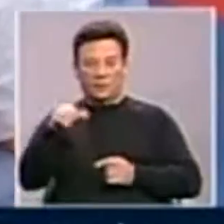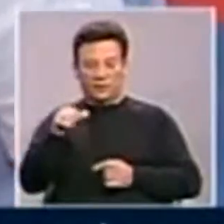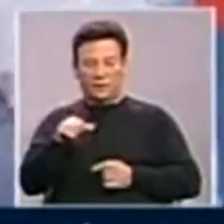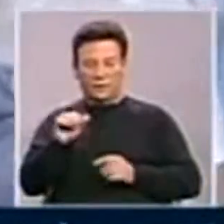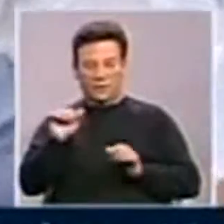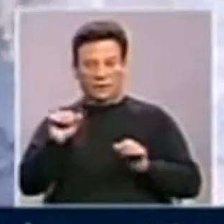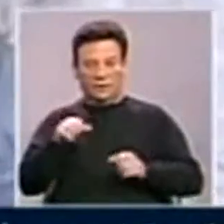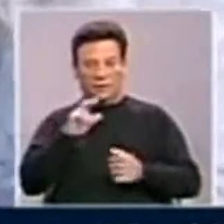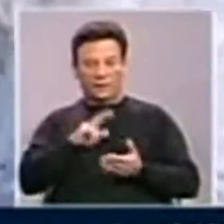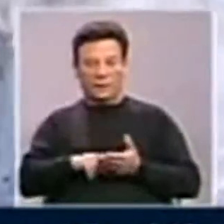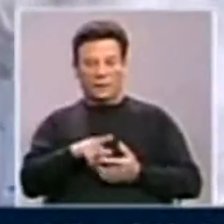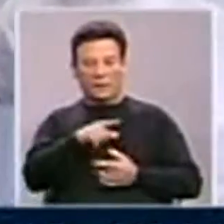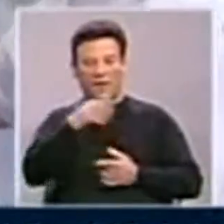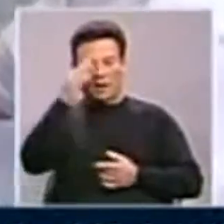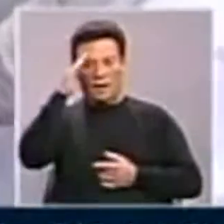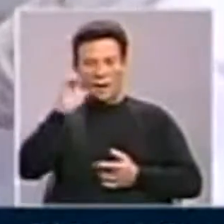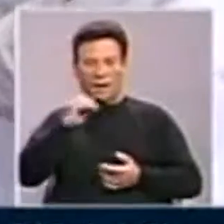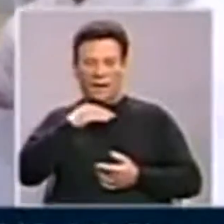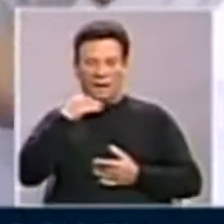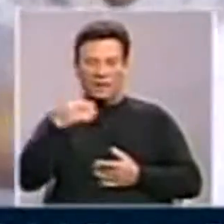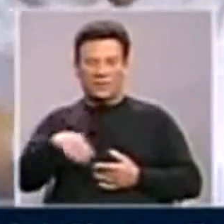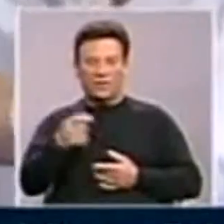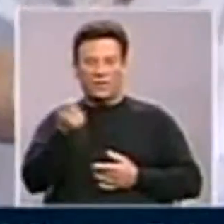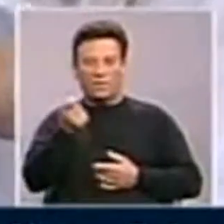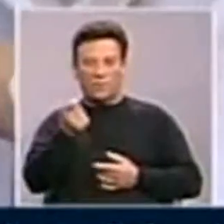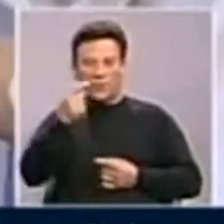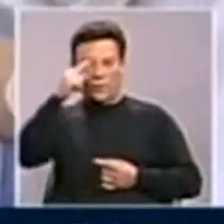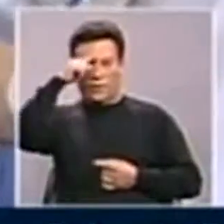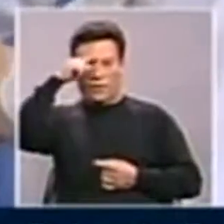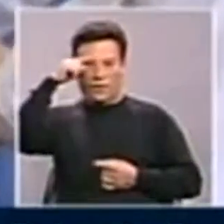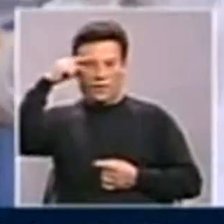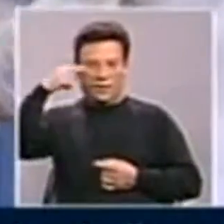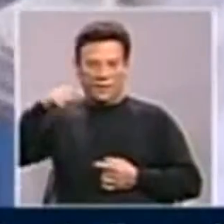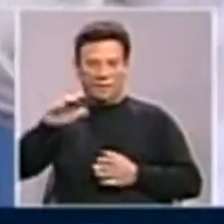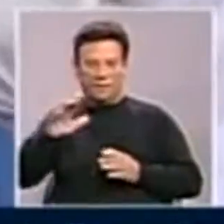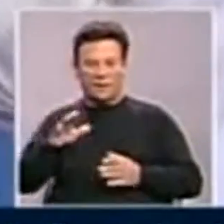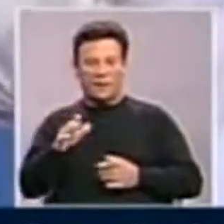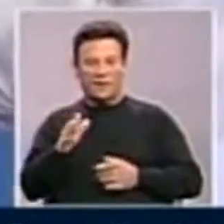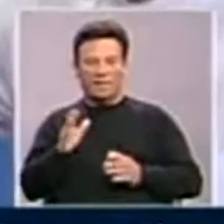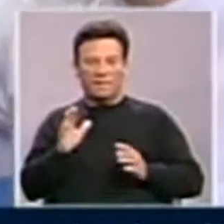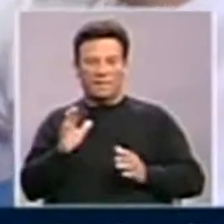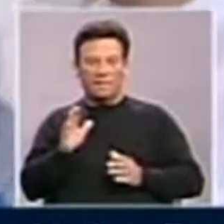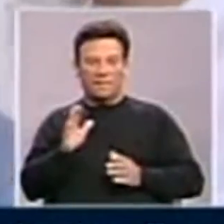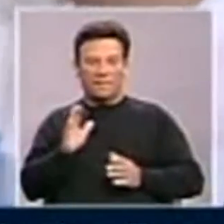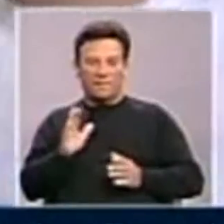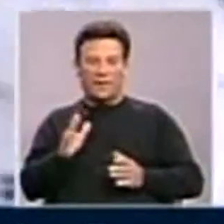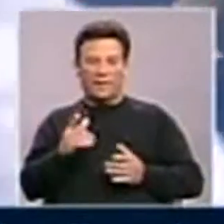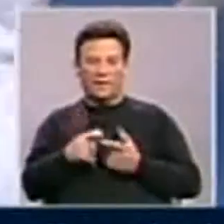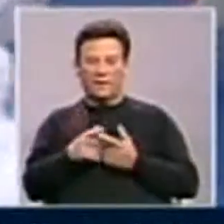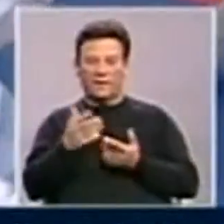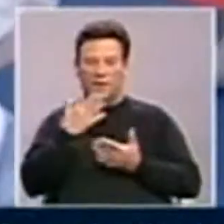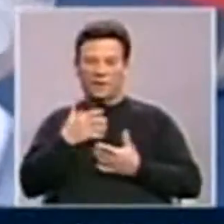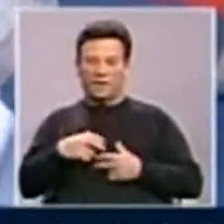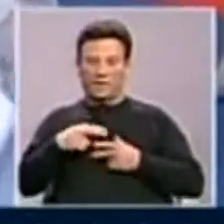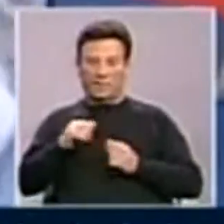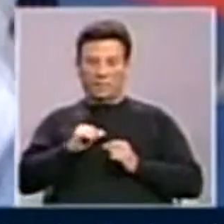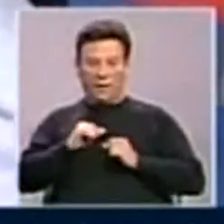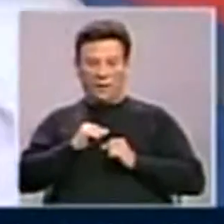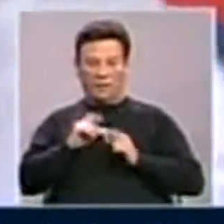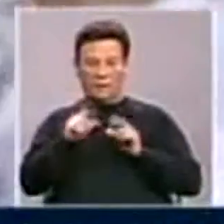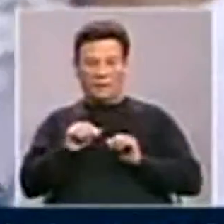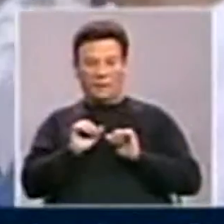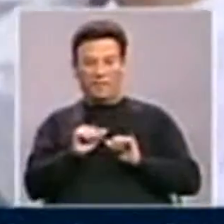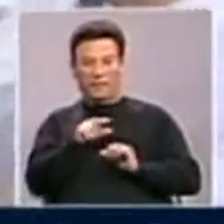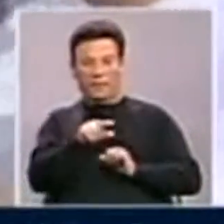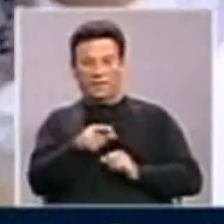sim. Acham engraçado, um pouco difícil, mas é enriquecedor para nós e mesmo